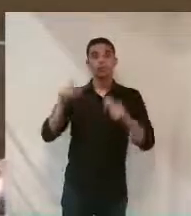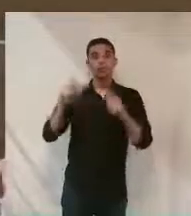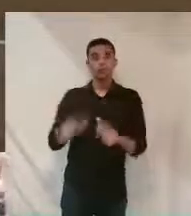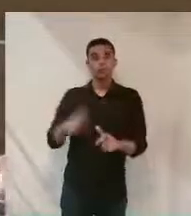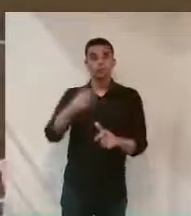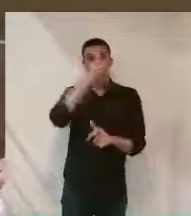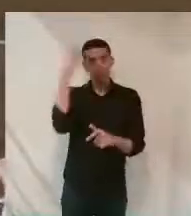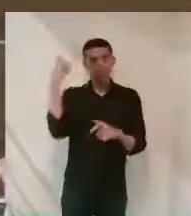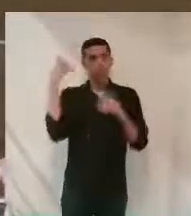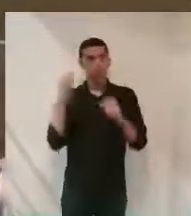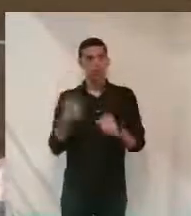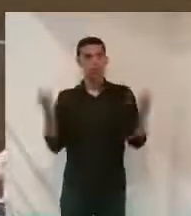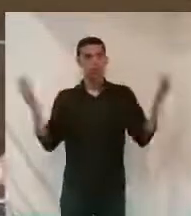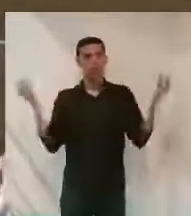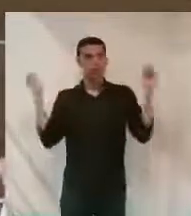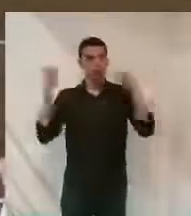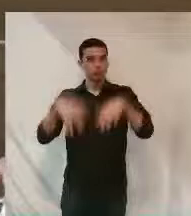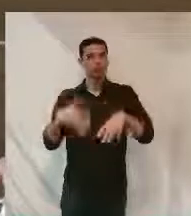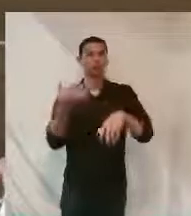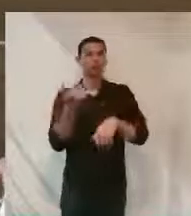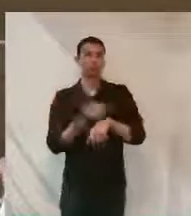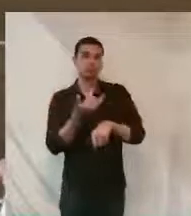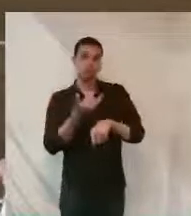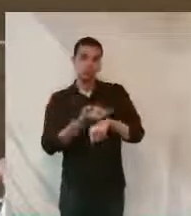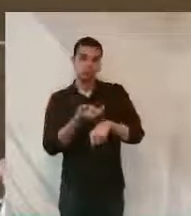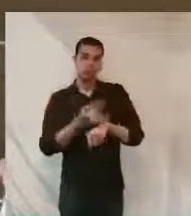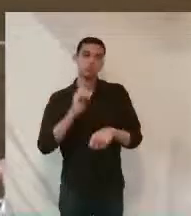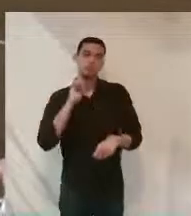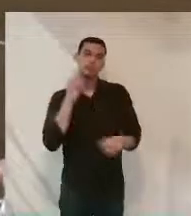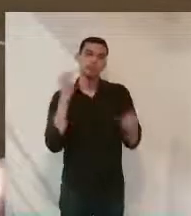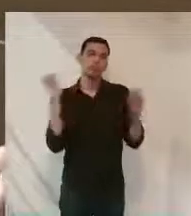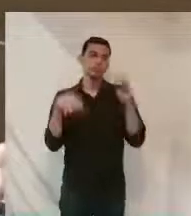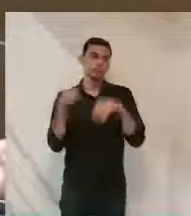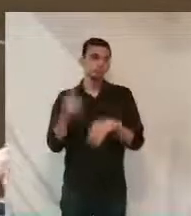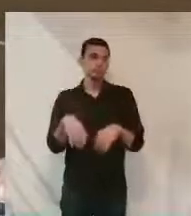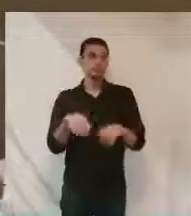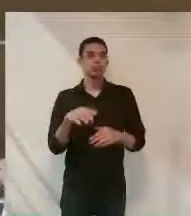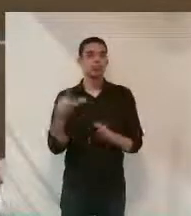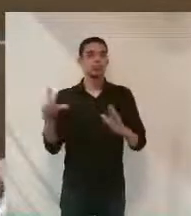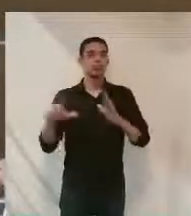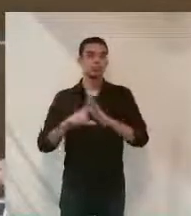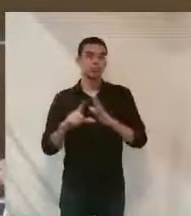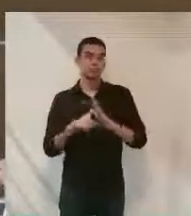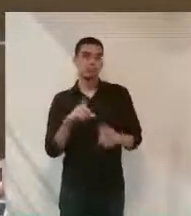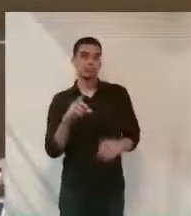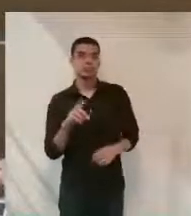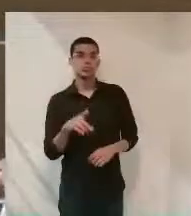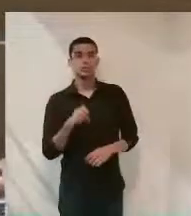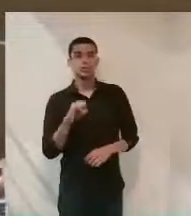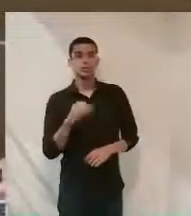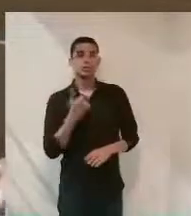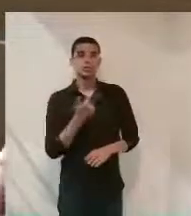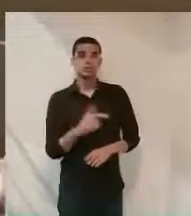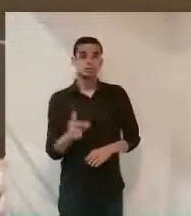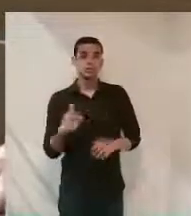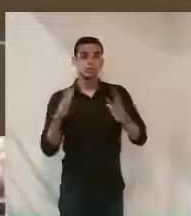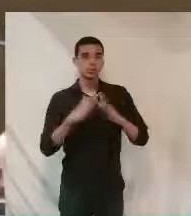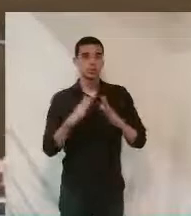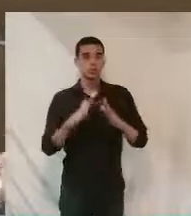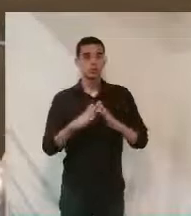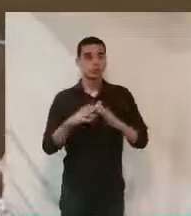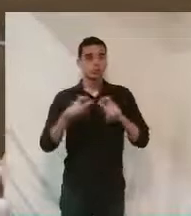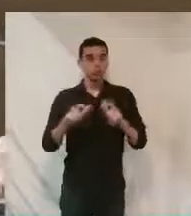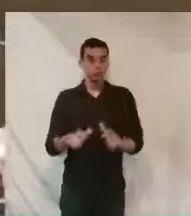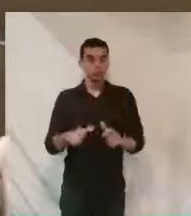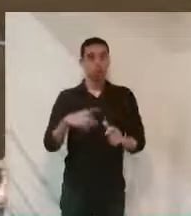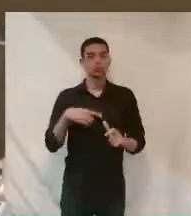atendimento ao consumidor, no balcão, enfim, onde a loja definir, caso ela não tenha o espaço. E o ponto de comunicação é